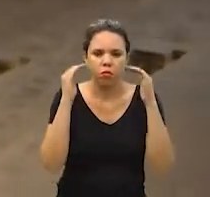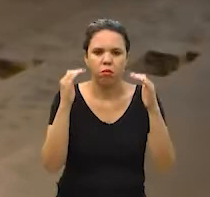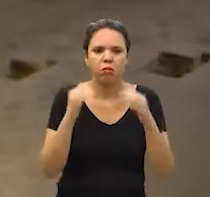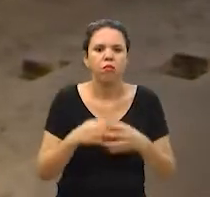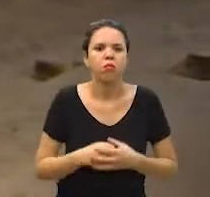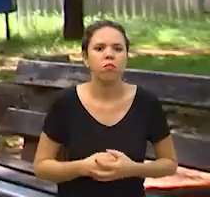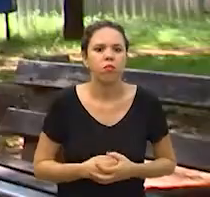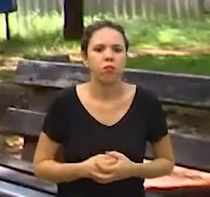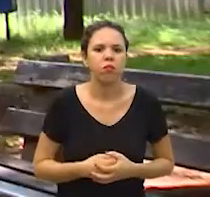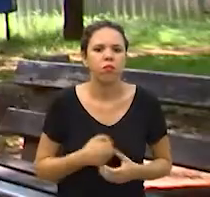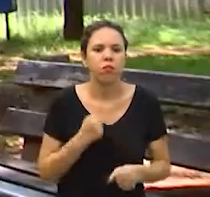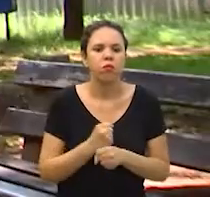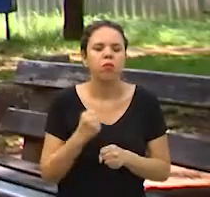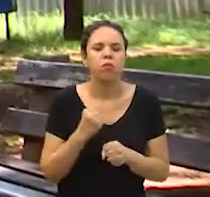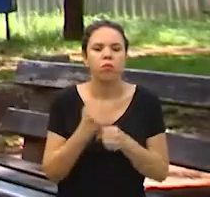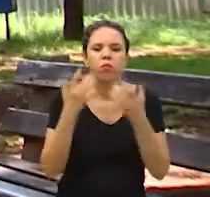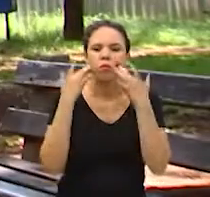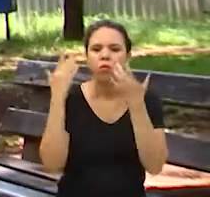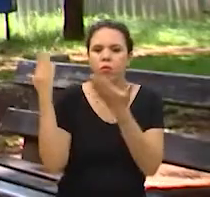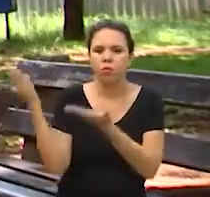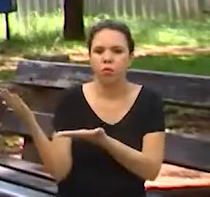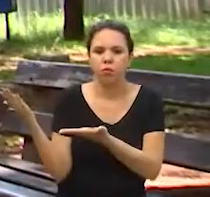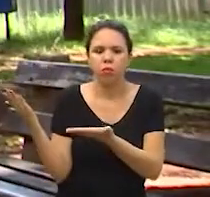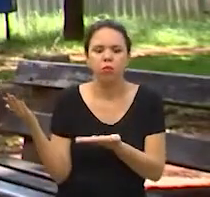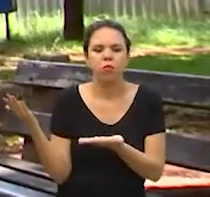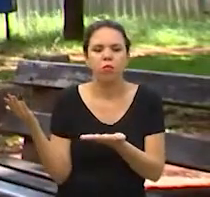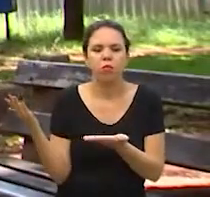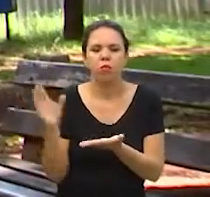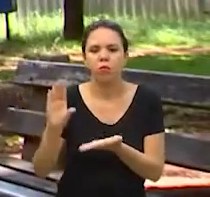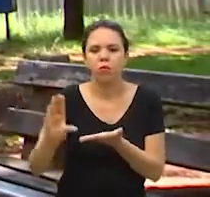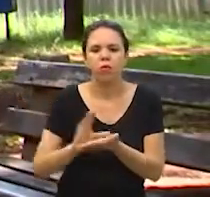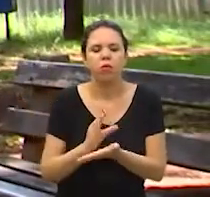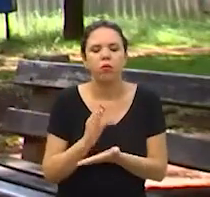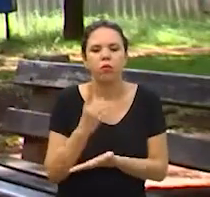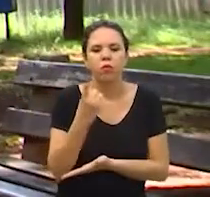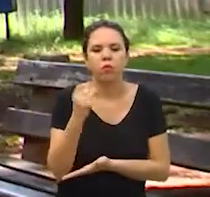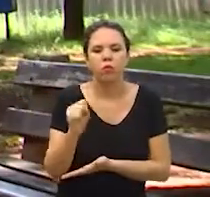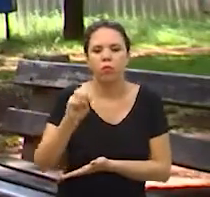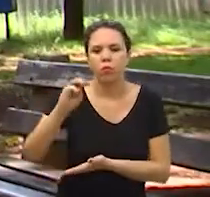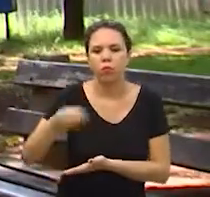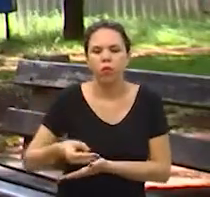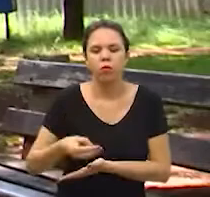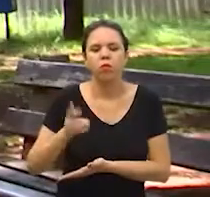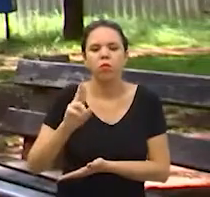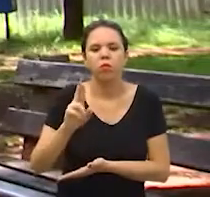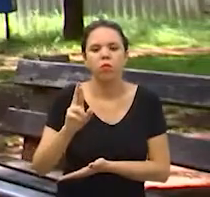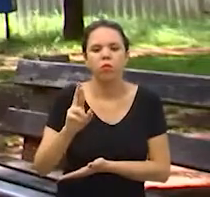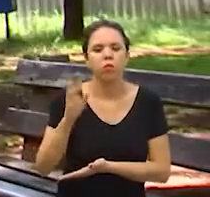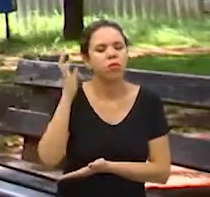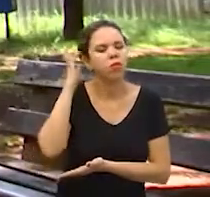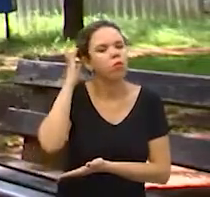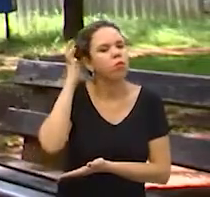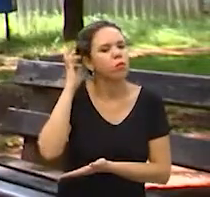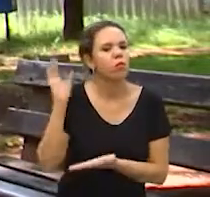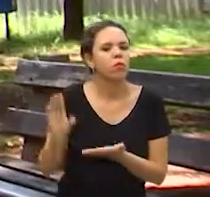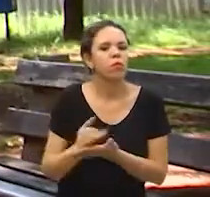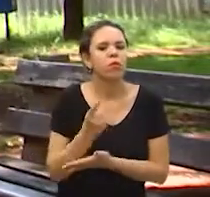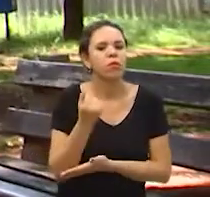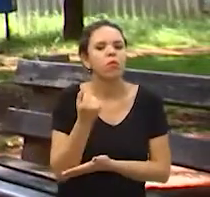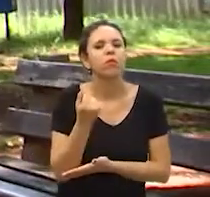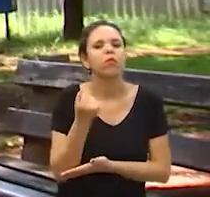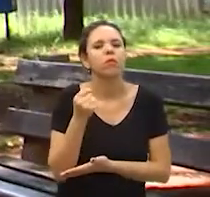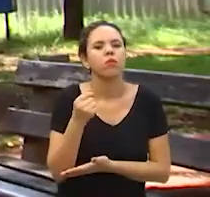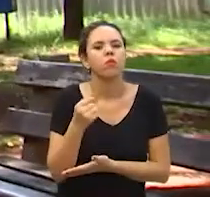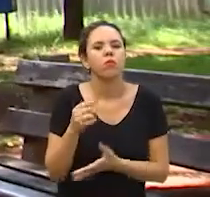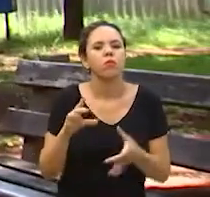cumprir a sua missão. A obra do Teatro do Centro de Convivência está orçada em cerca de 18 milhões de reais. Os